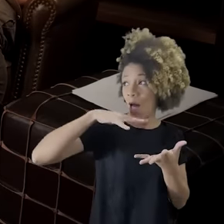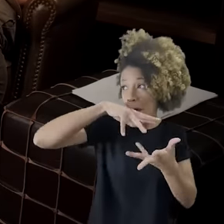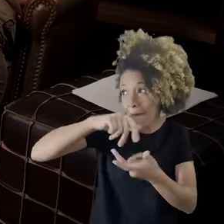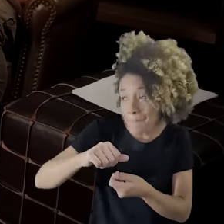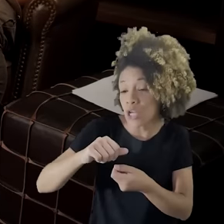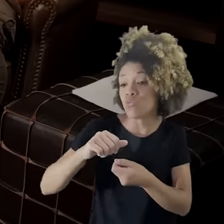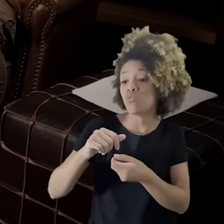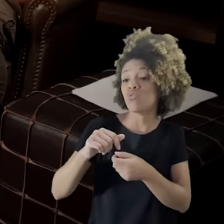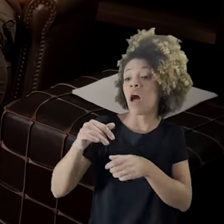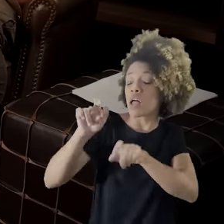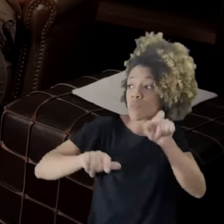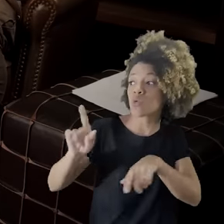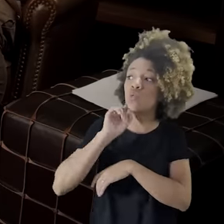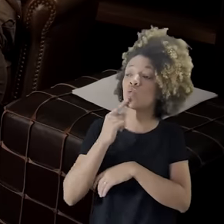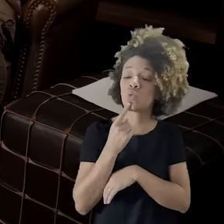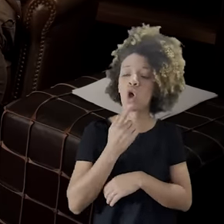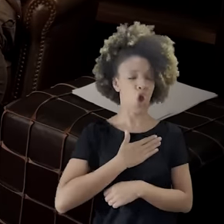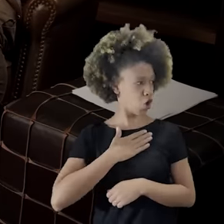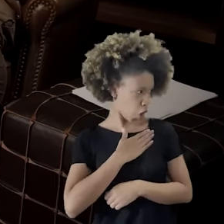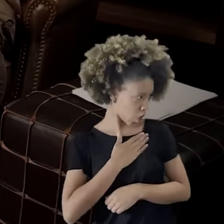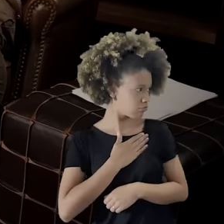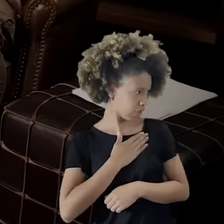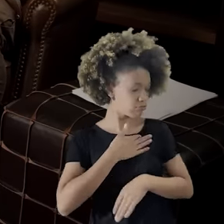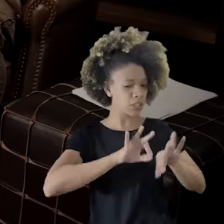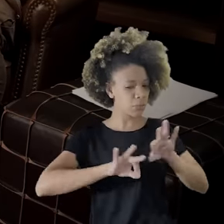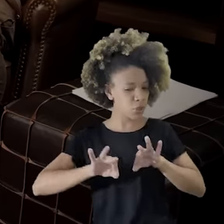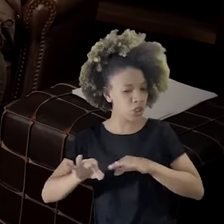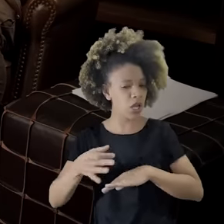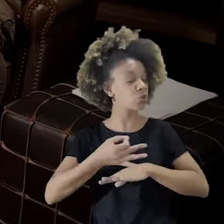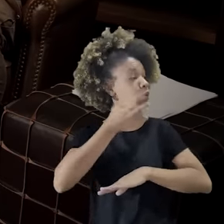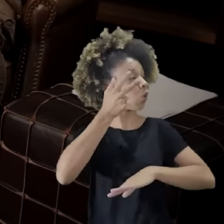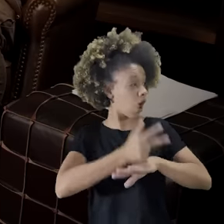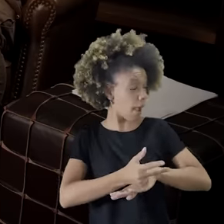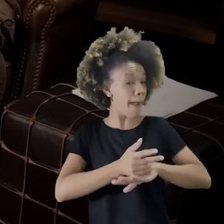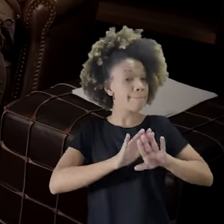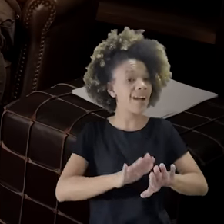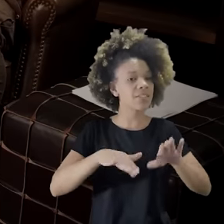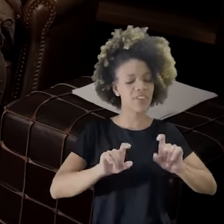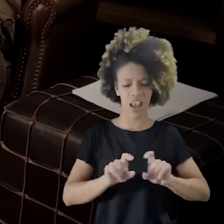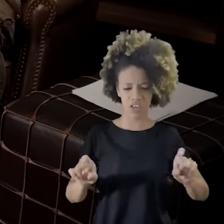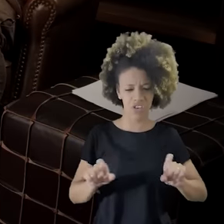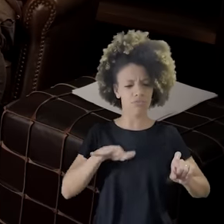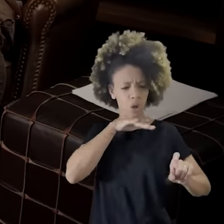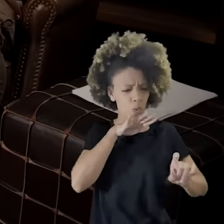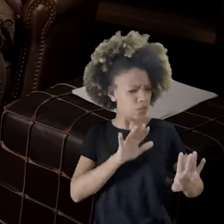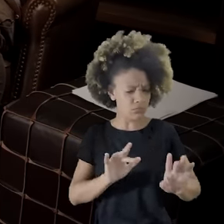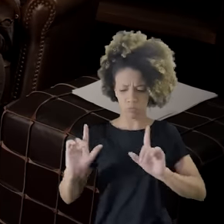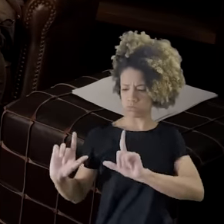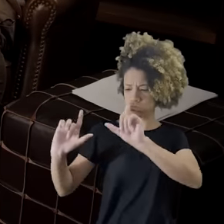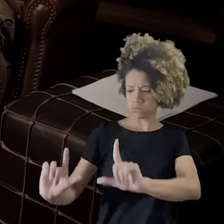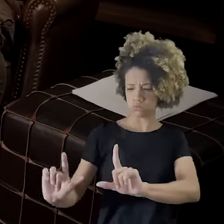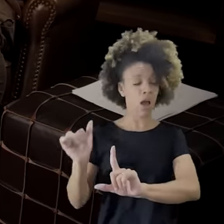comunidade surda né não gosta do achismo desse projeto mas às vezes acha que a legenda tá meio ruim e tal